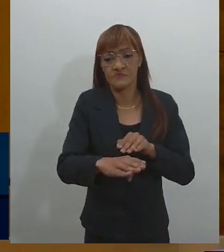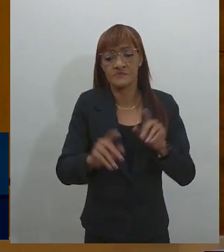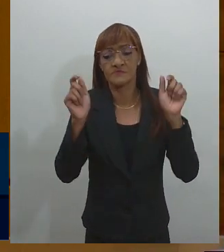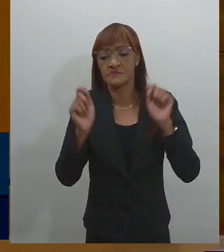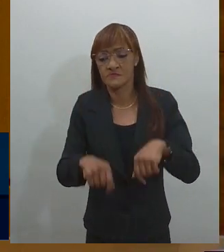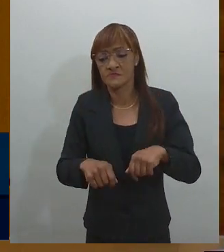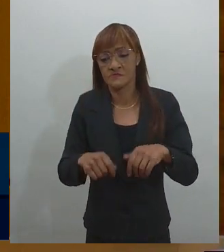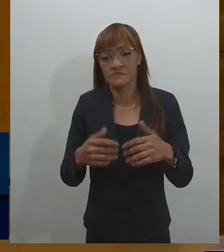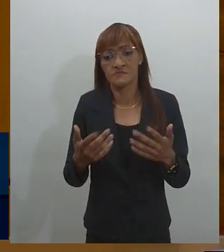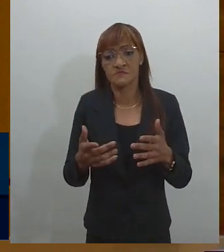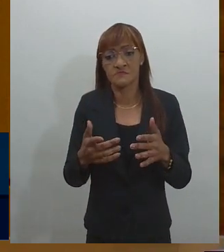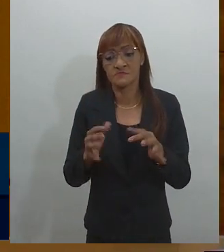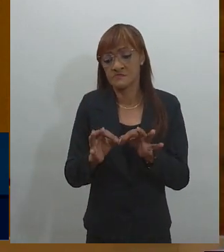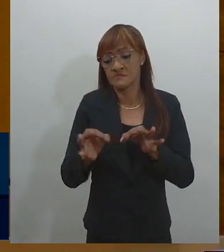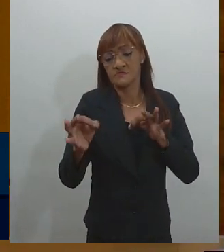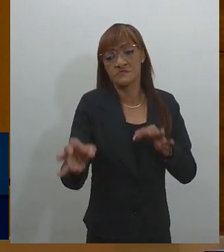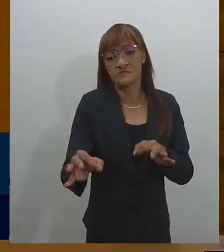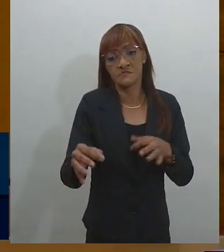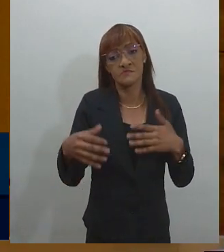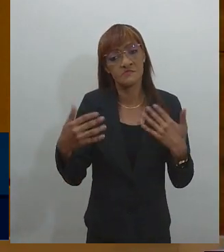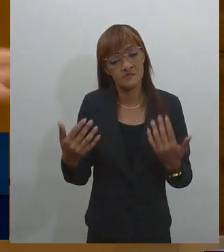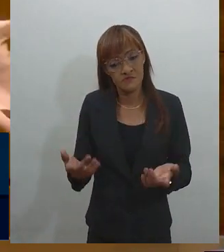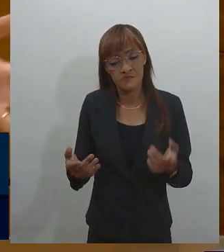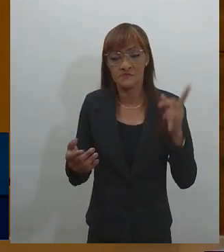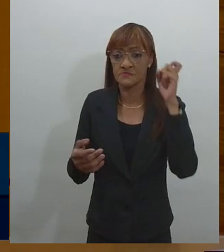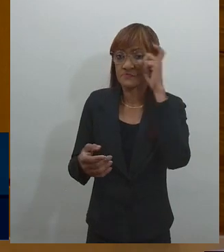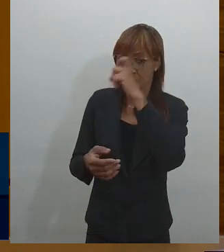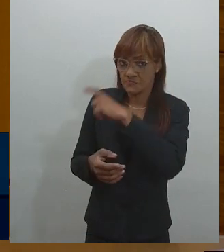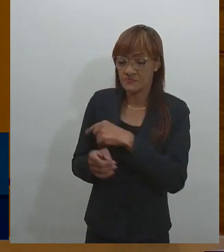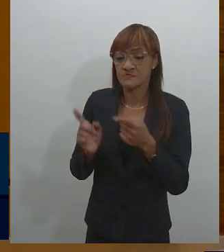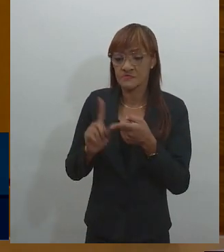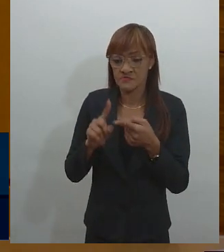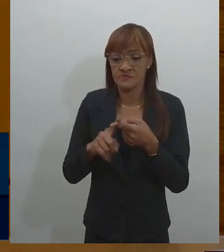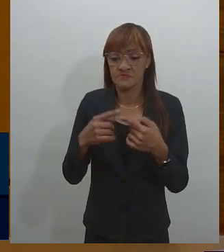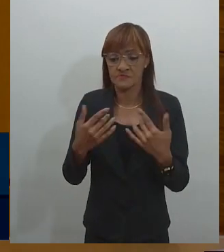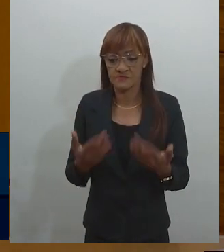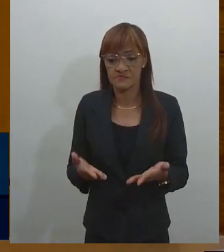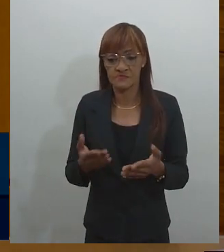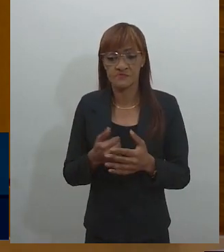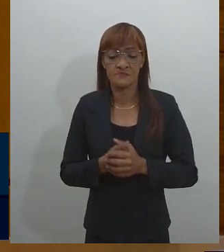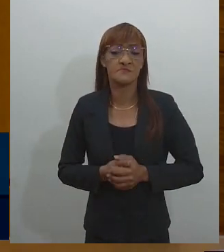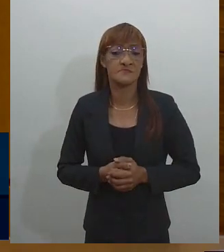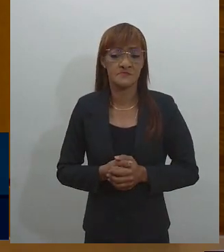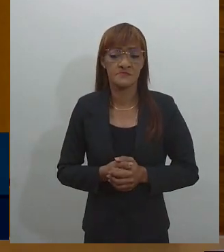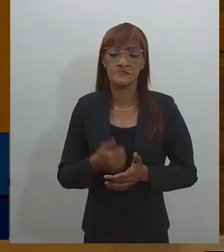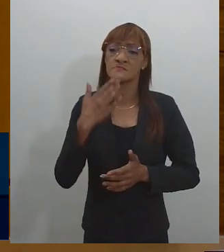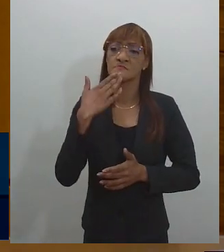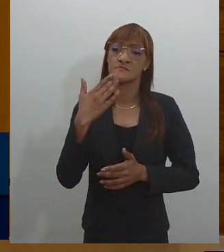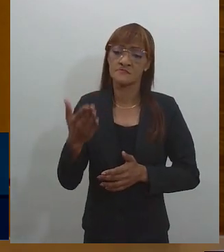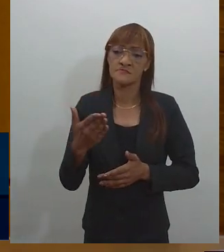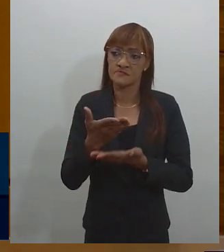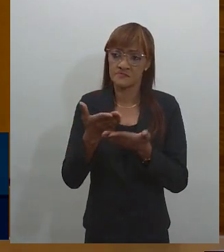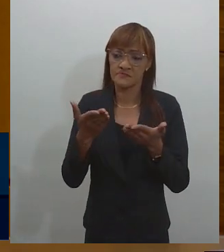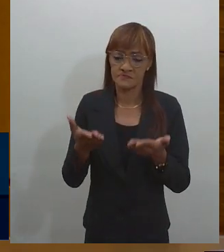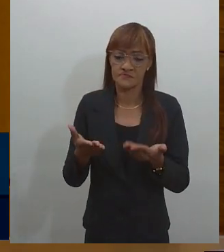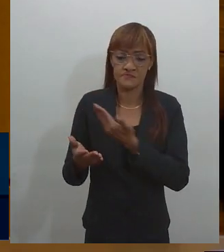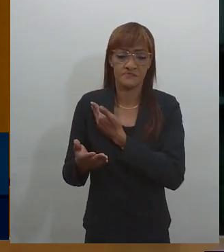também ali o trânsito da cidade de Itabaianinha. É um trecho pequeno que a gente pede a atenção né, do governo, do DR, para que faça